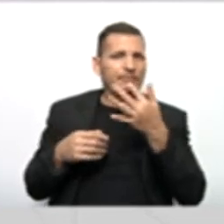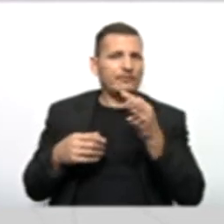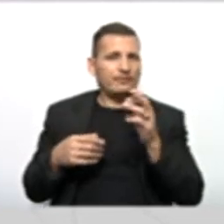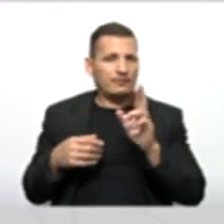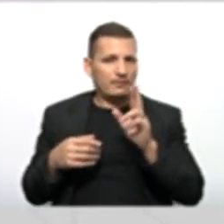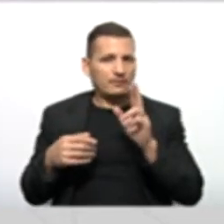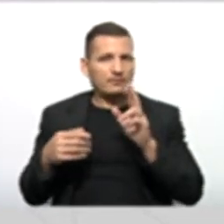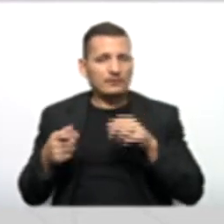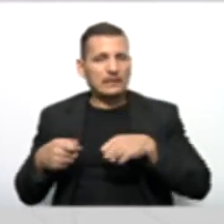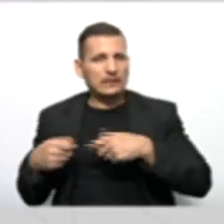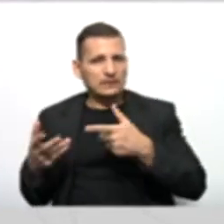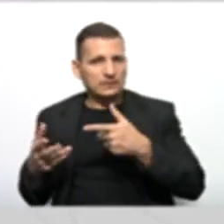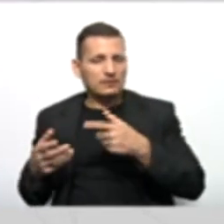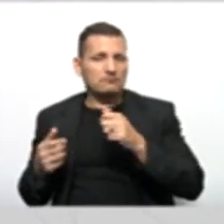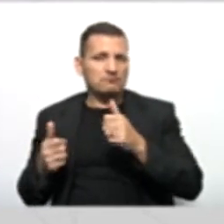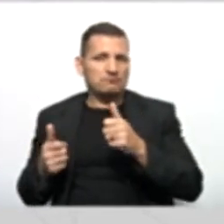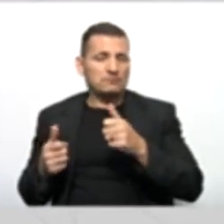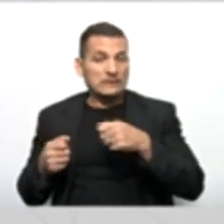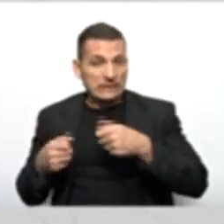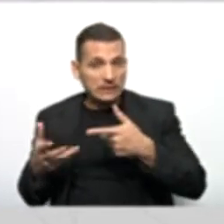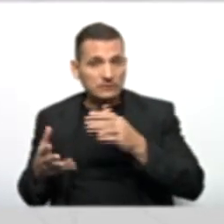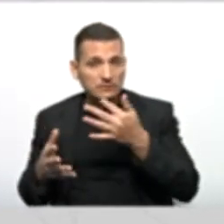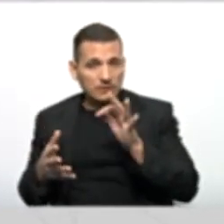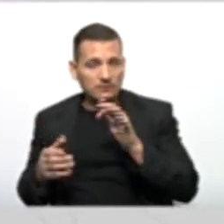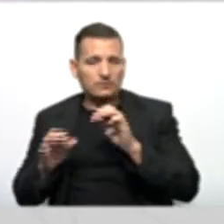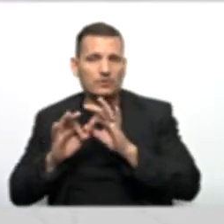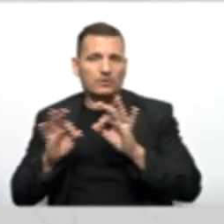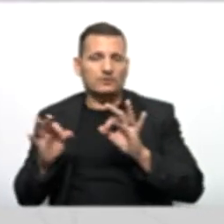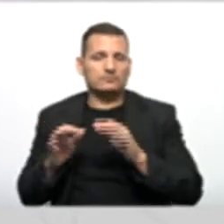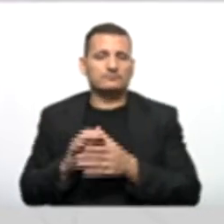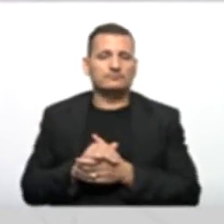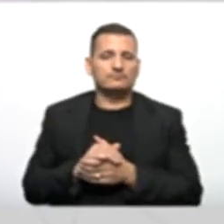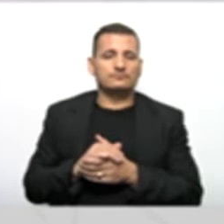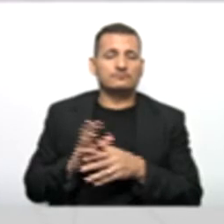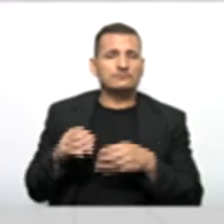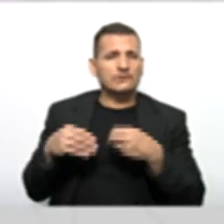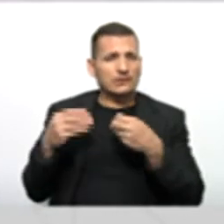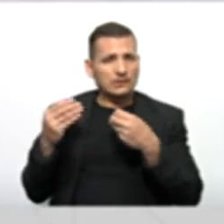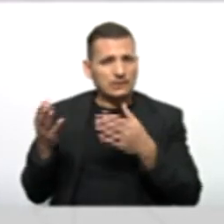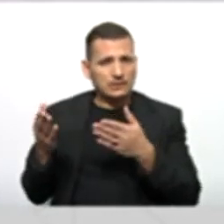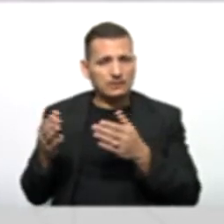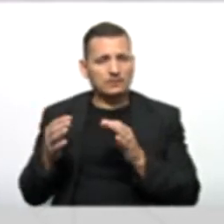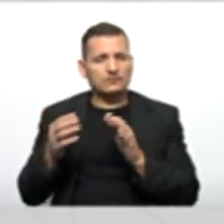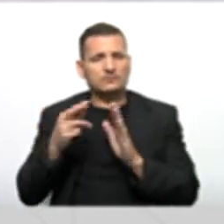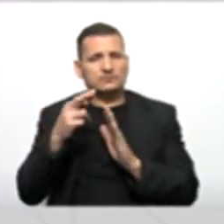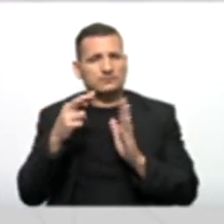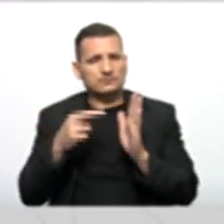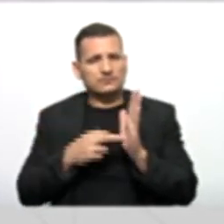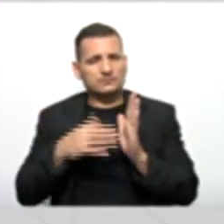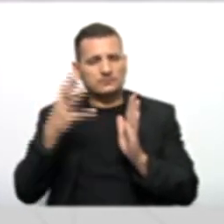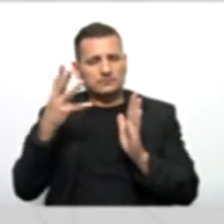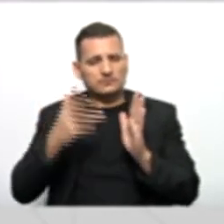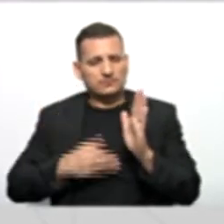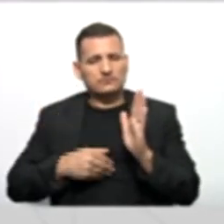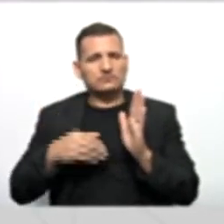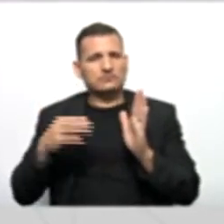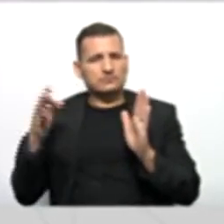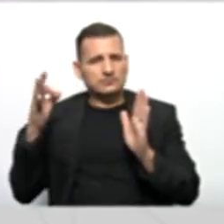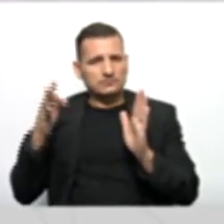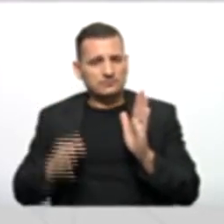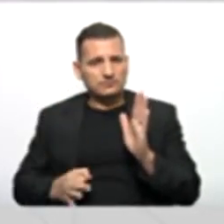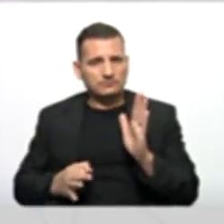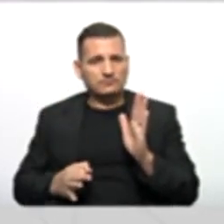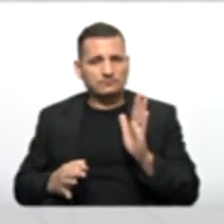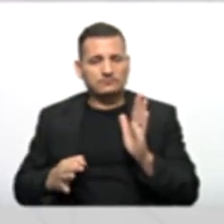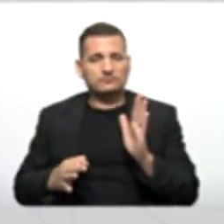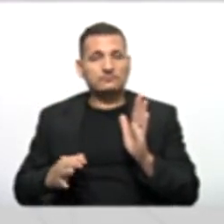um produto e gastei R$10, ótimo. Foi entregue de acordo com todas as especificações levantadas, ou seja, você